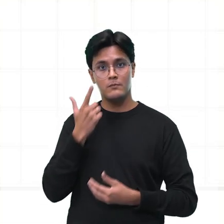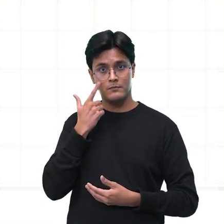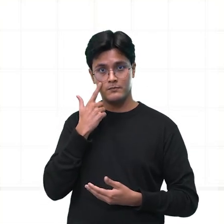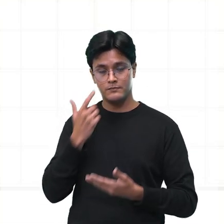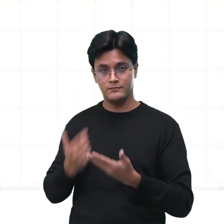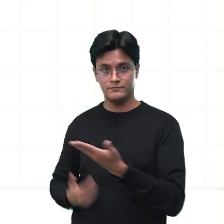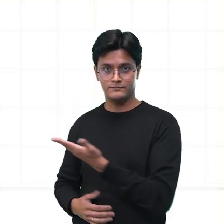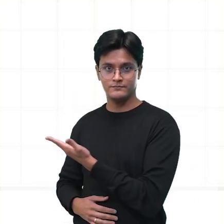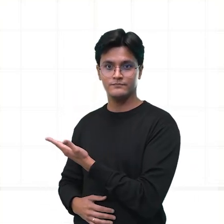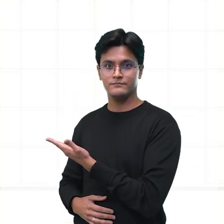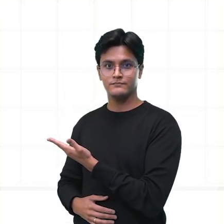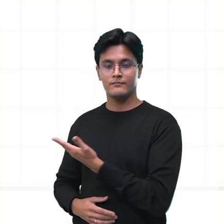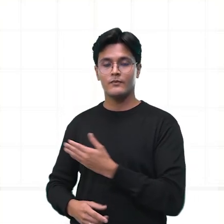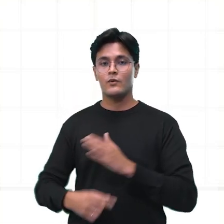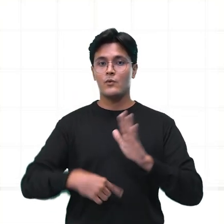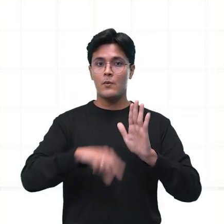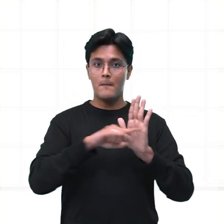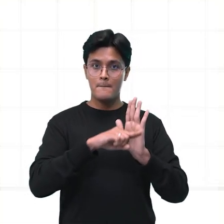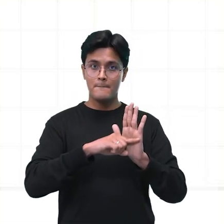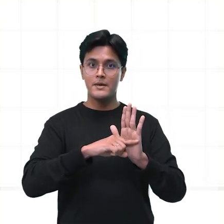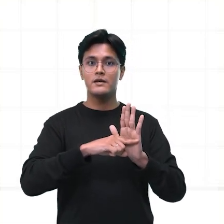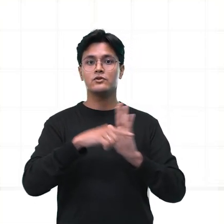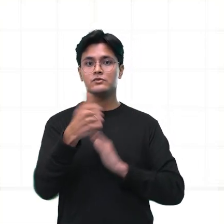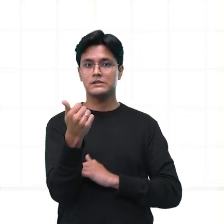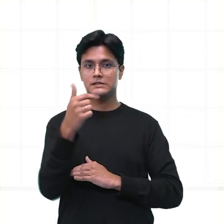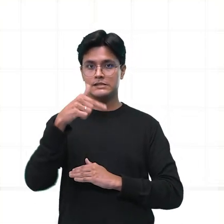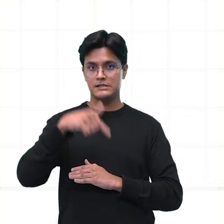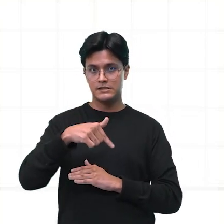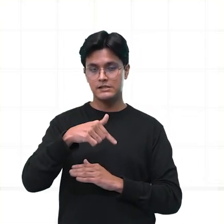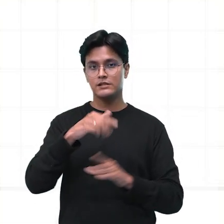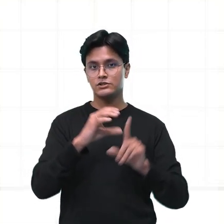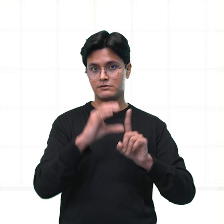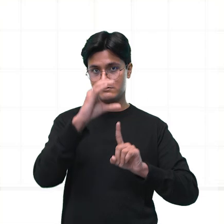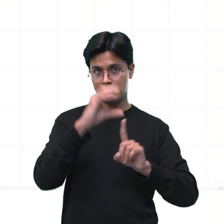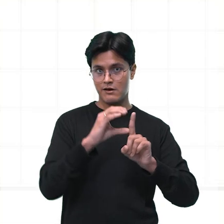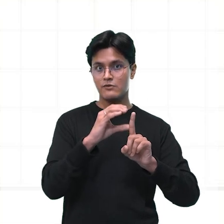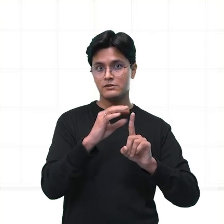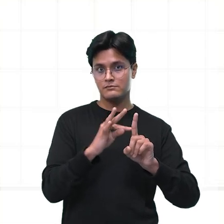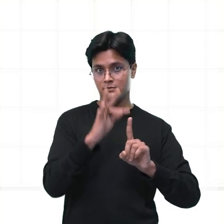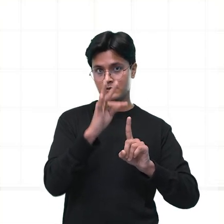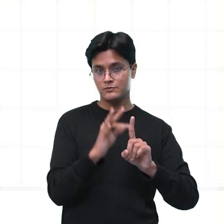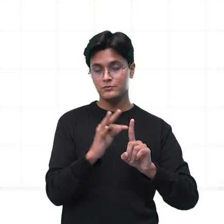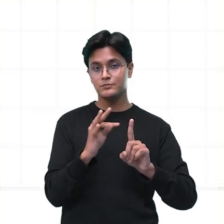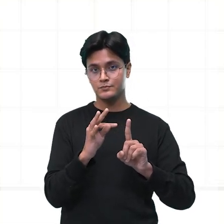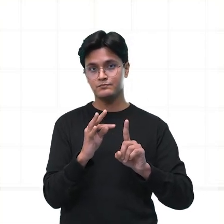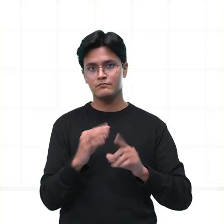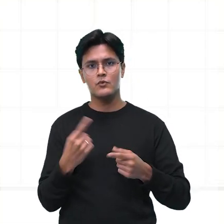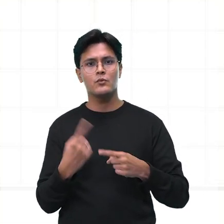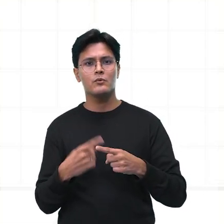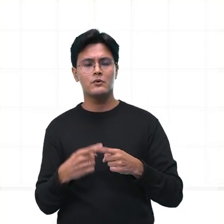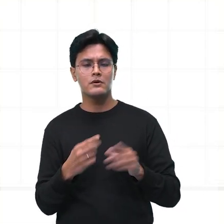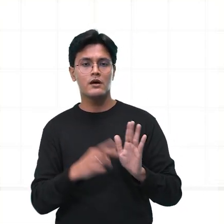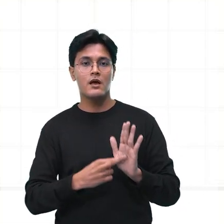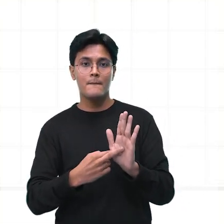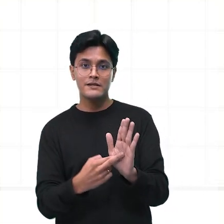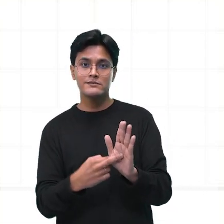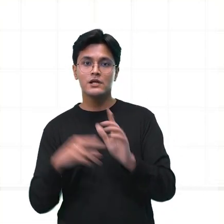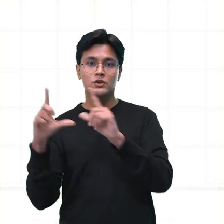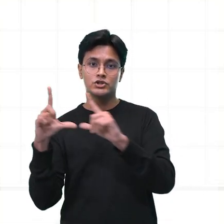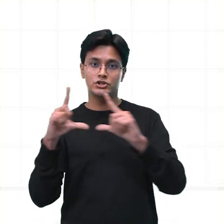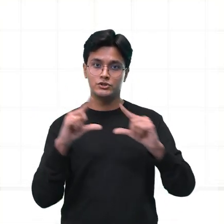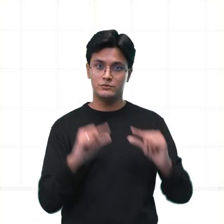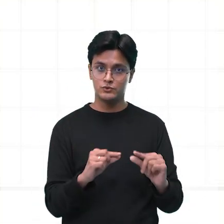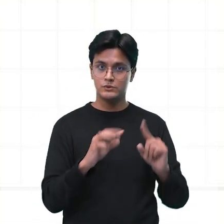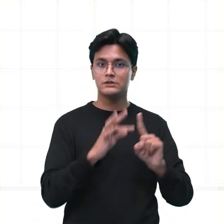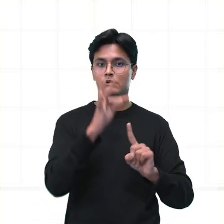- 17º C tá Por quê Porque eu estou representando uma queda de